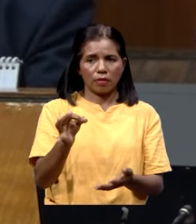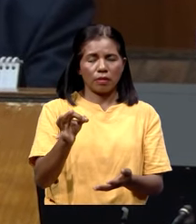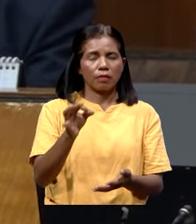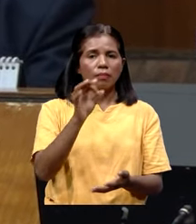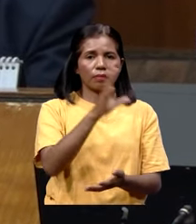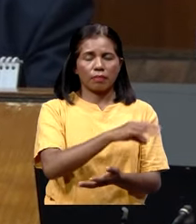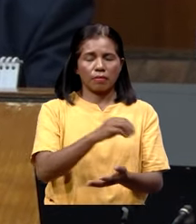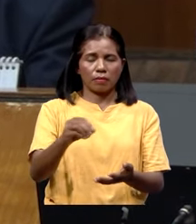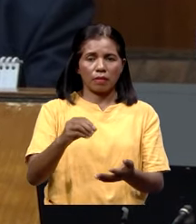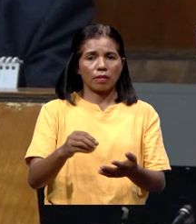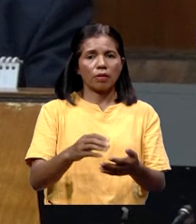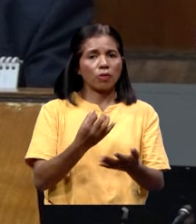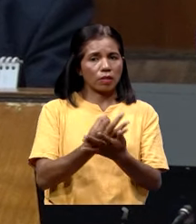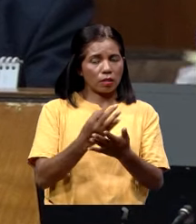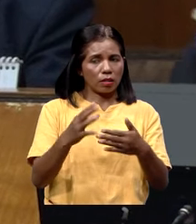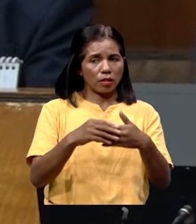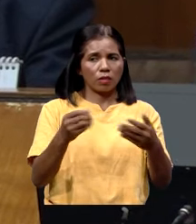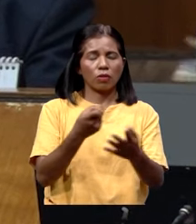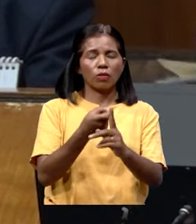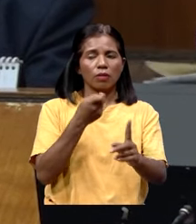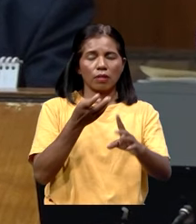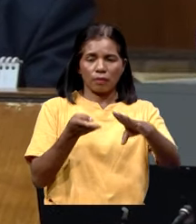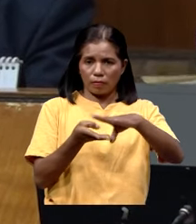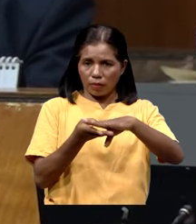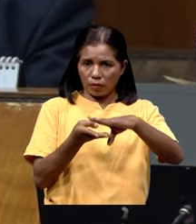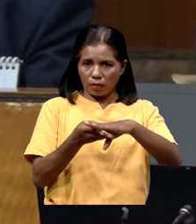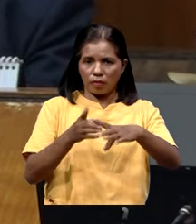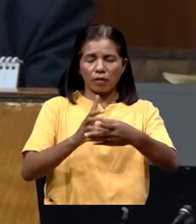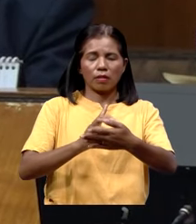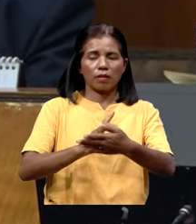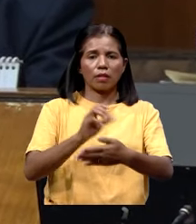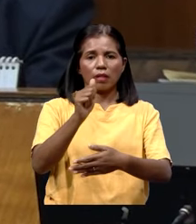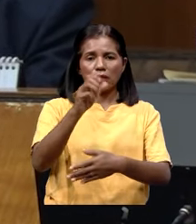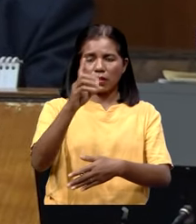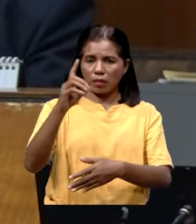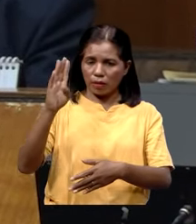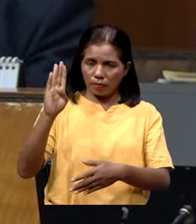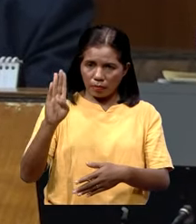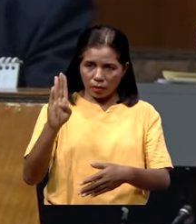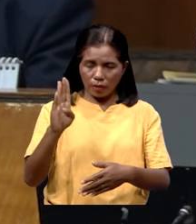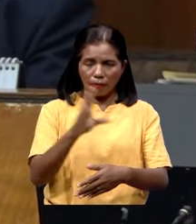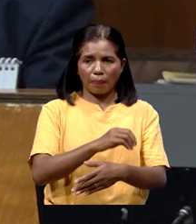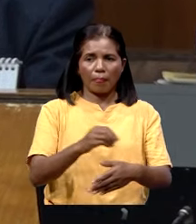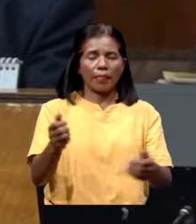1.024.556.998 dólares americanos. Ne Husi Banco de Desenvolvimento Asiático. O montante